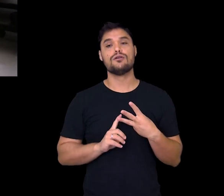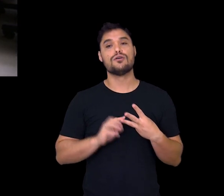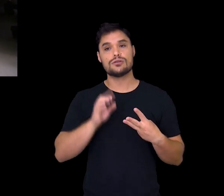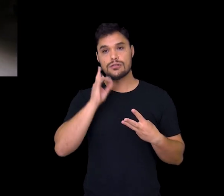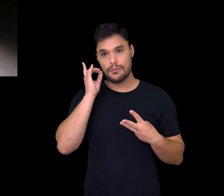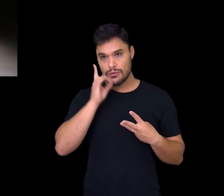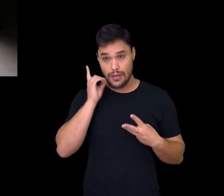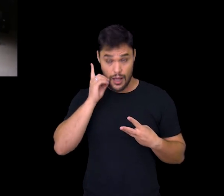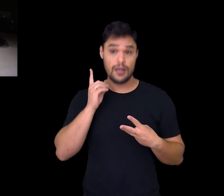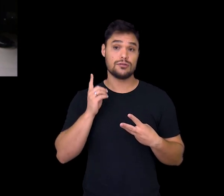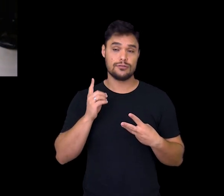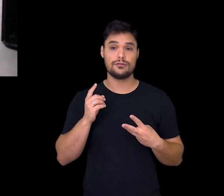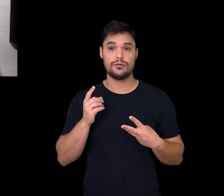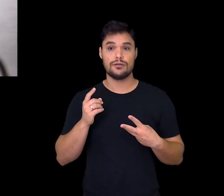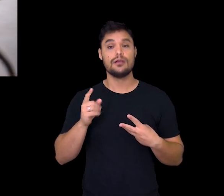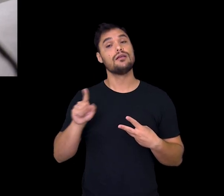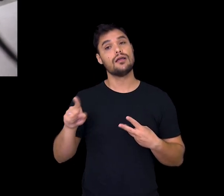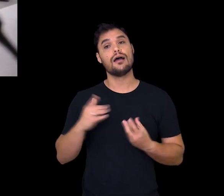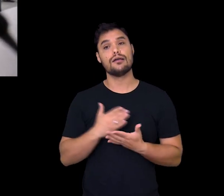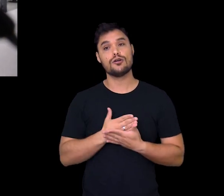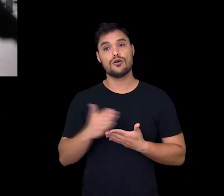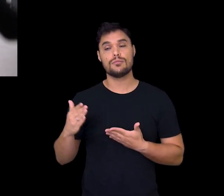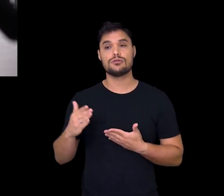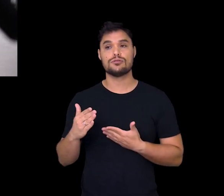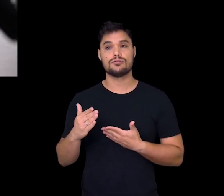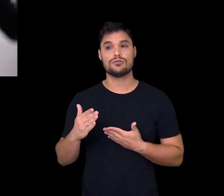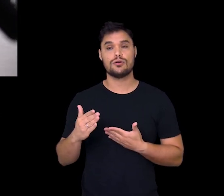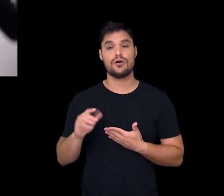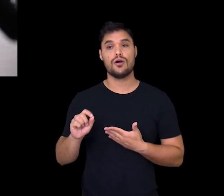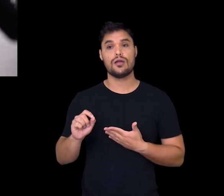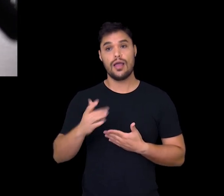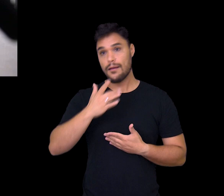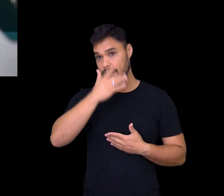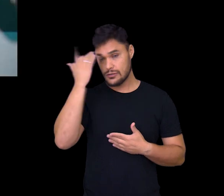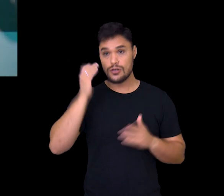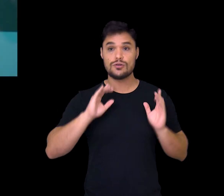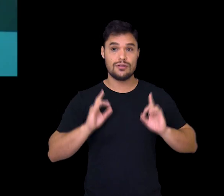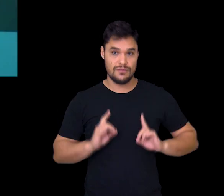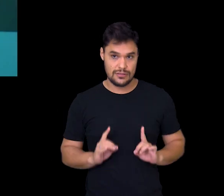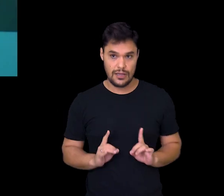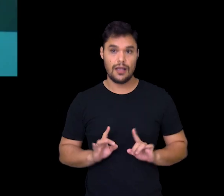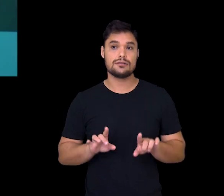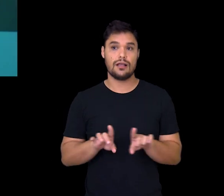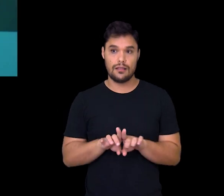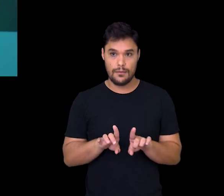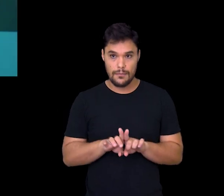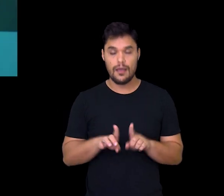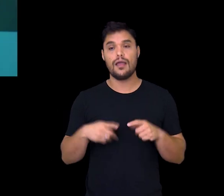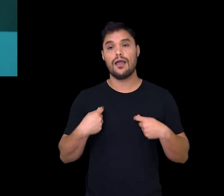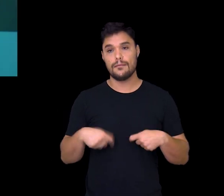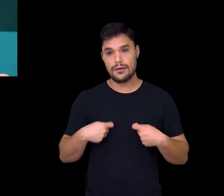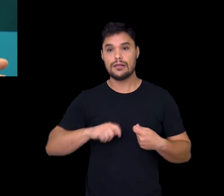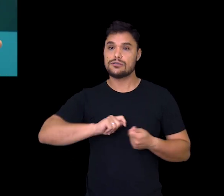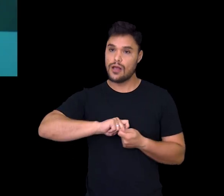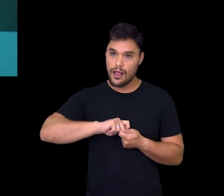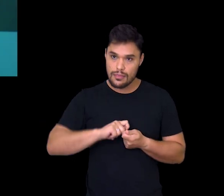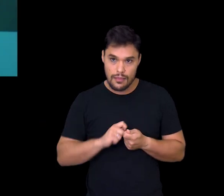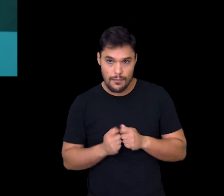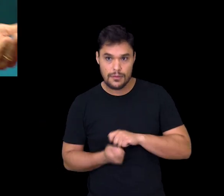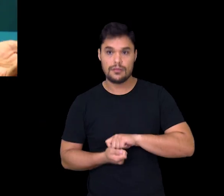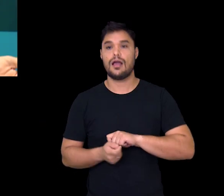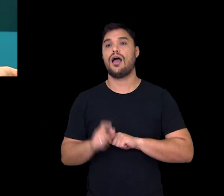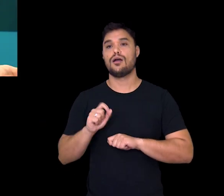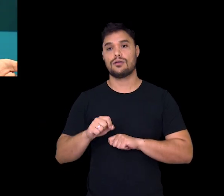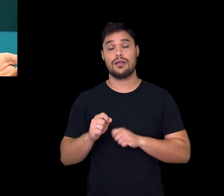aí entraram ali em cima os deficientes físicos. Nós tivemos que fazer um sistema de